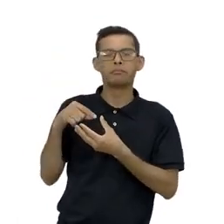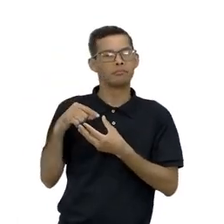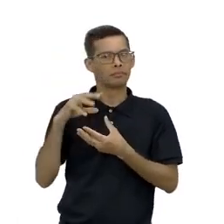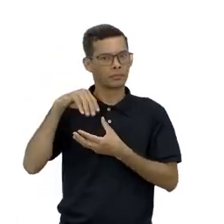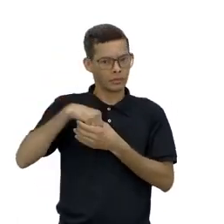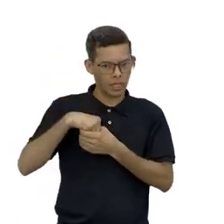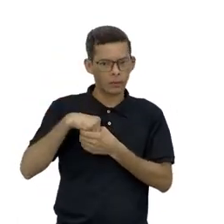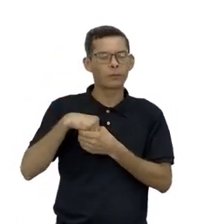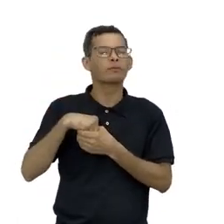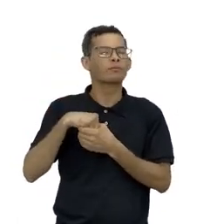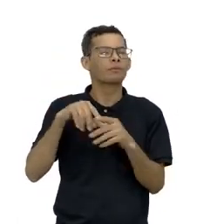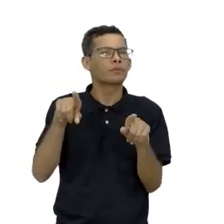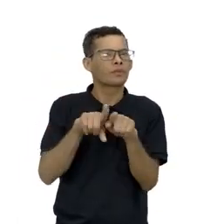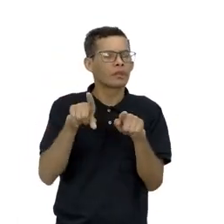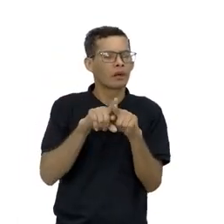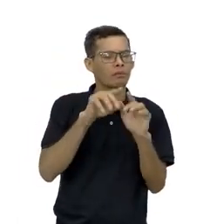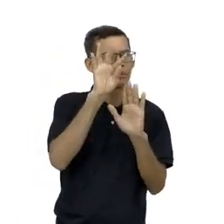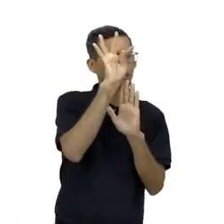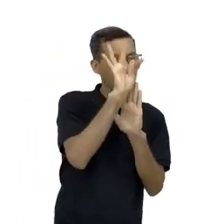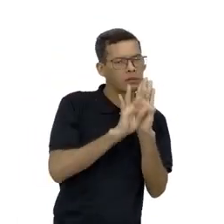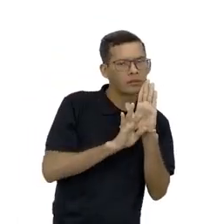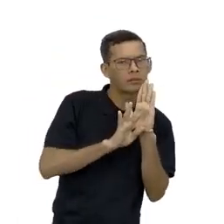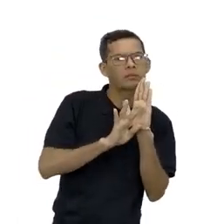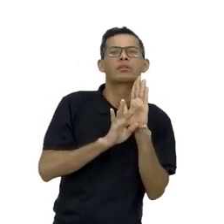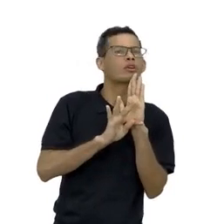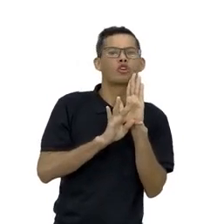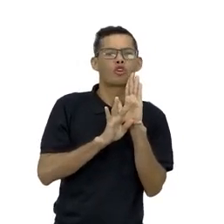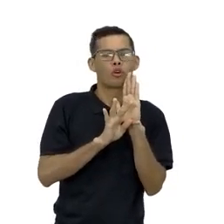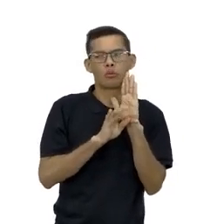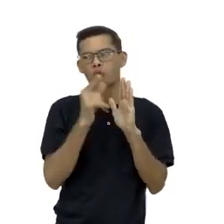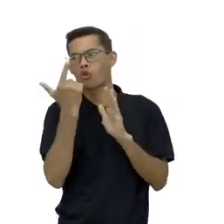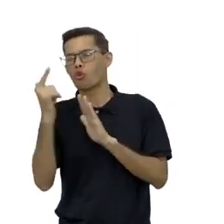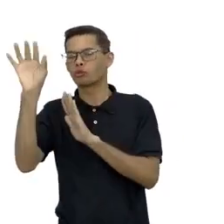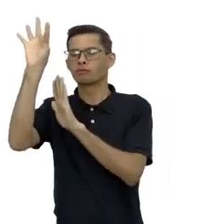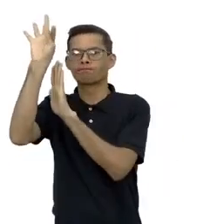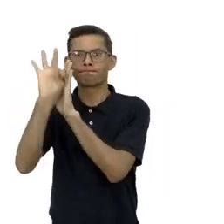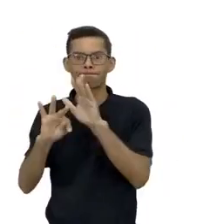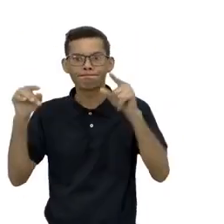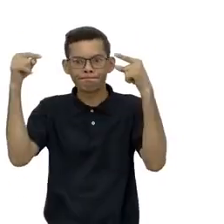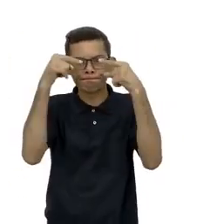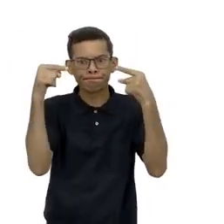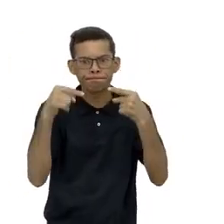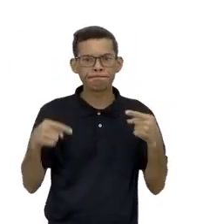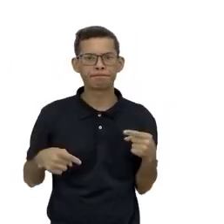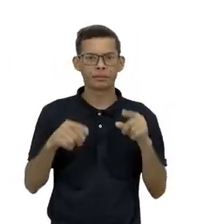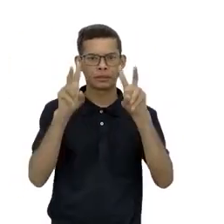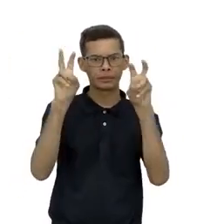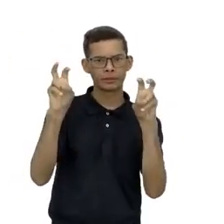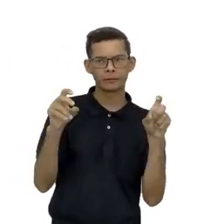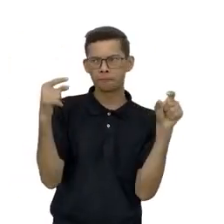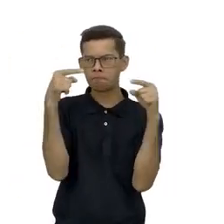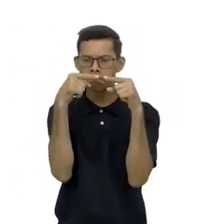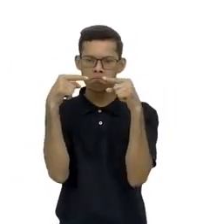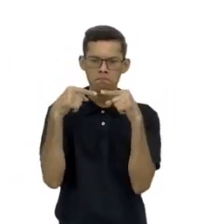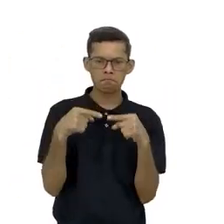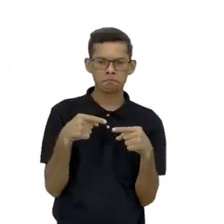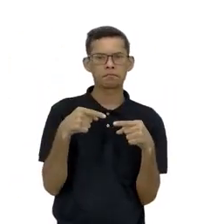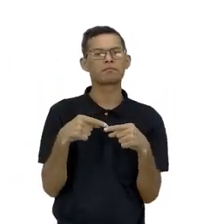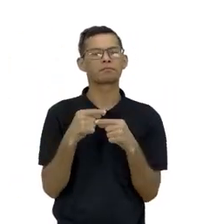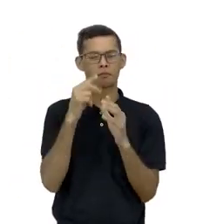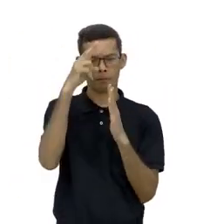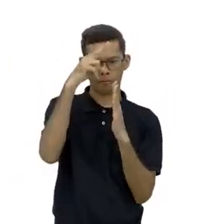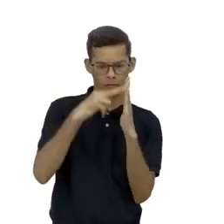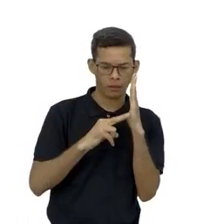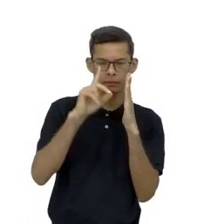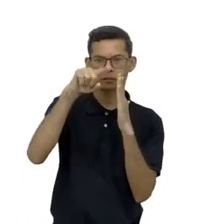gente acabou de ler com outros textos de mesma temática. E, claro, depois da leitura, é também